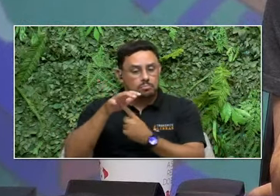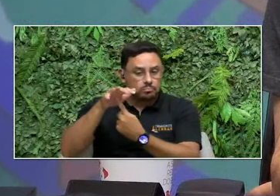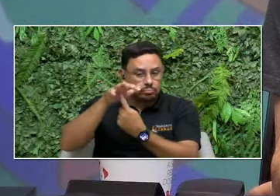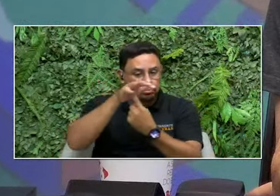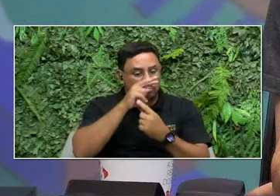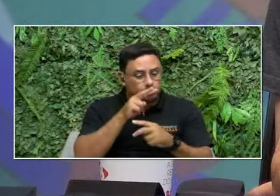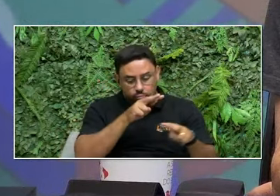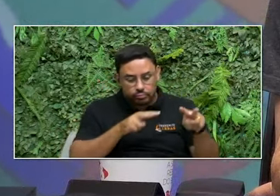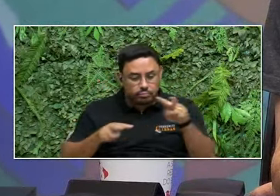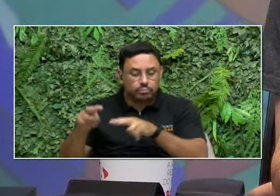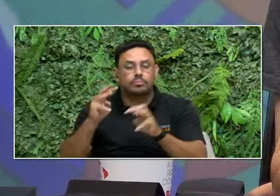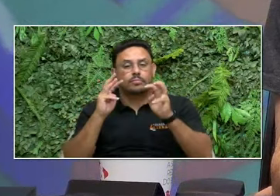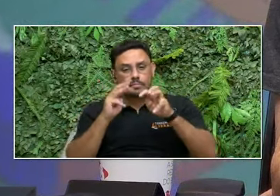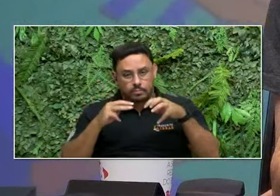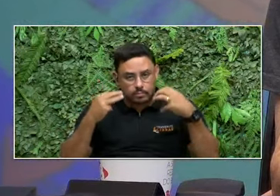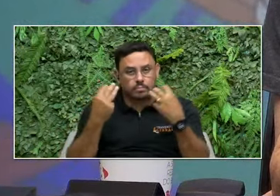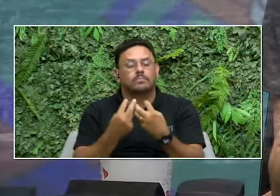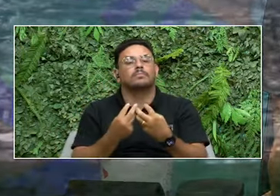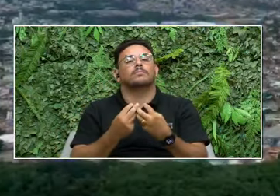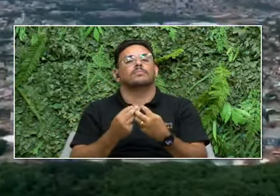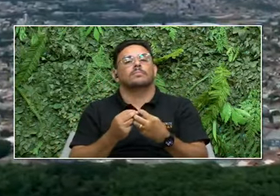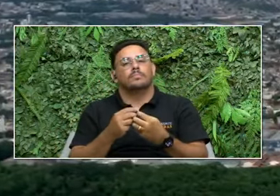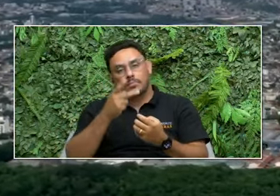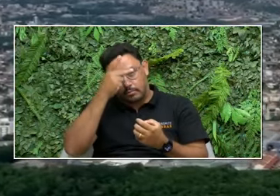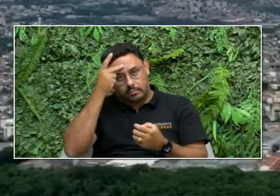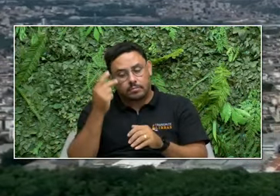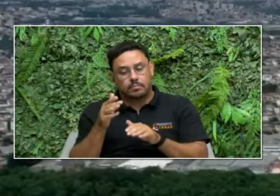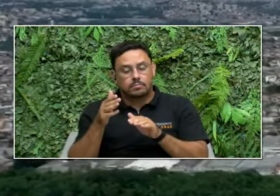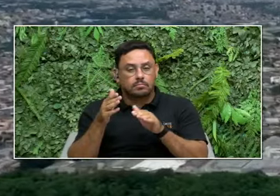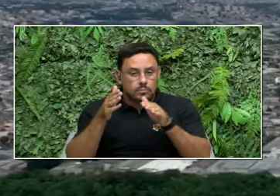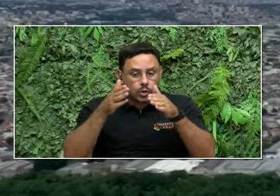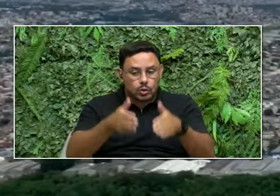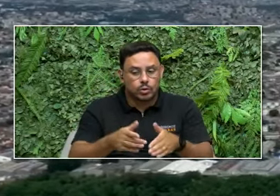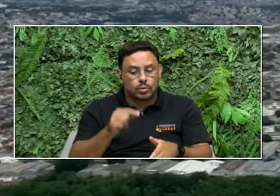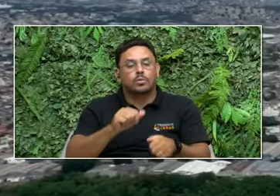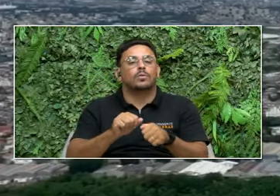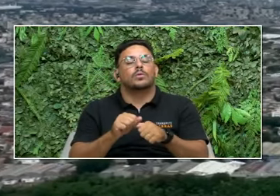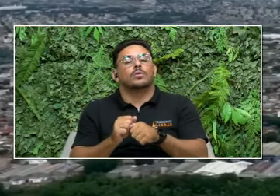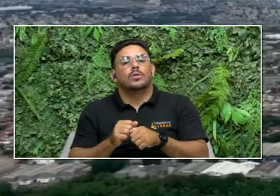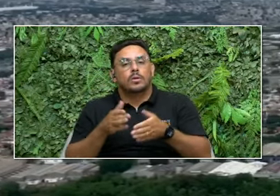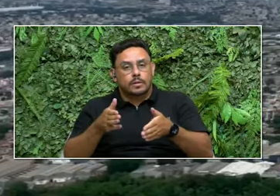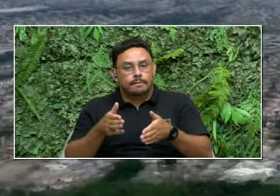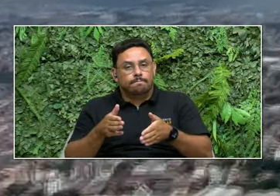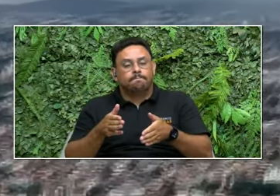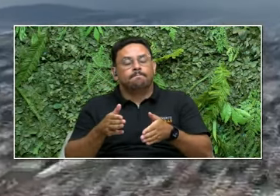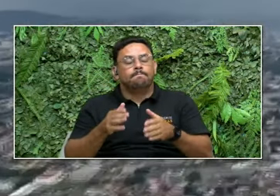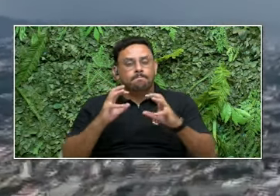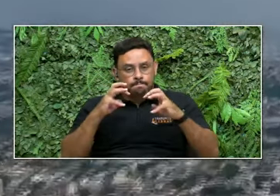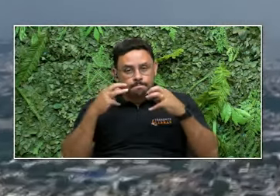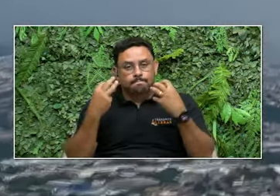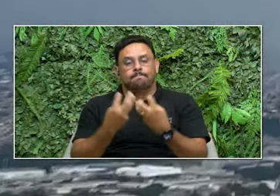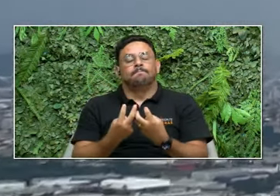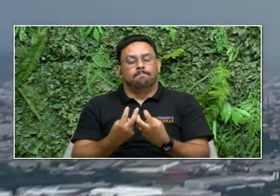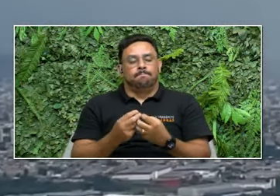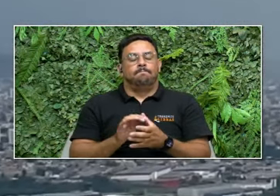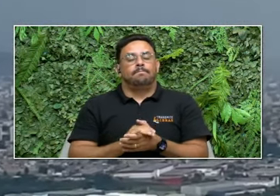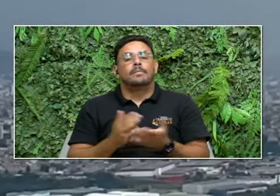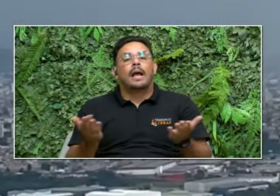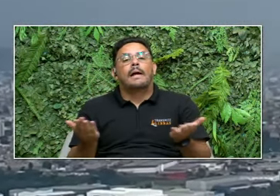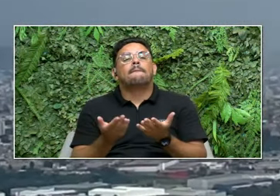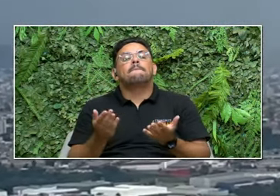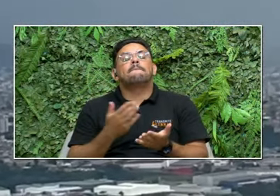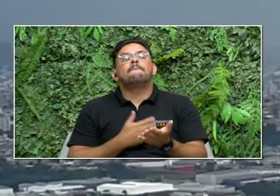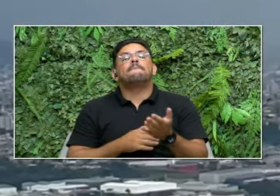arena MRV ali e a Rapaziada chegando para ocupar o seu lugar no Estádio né Eh agora